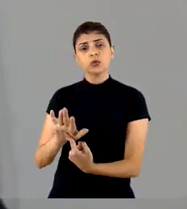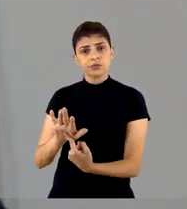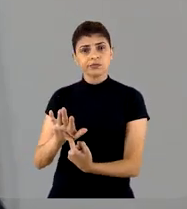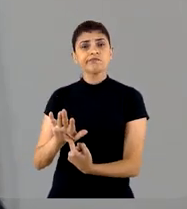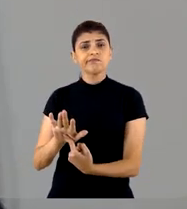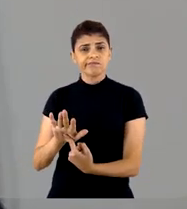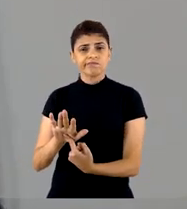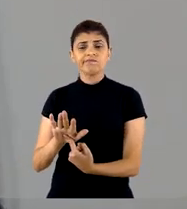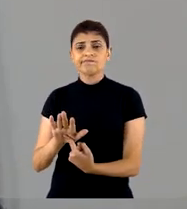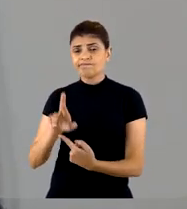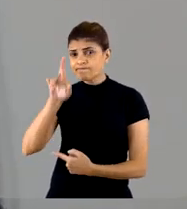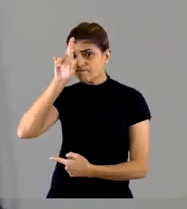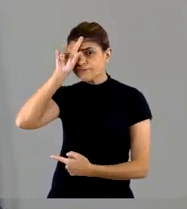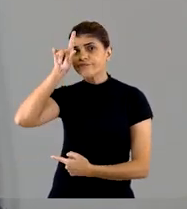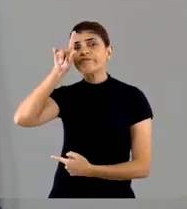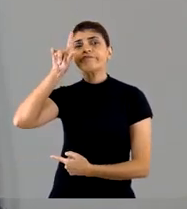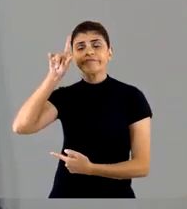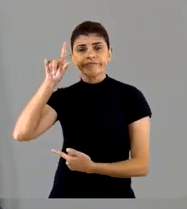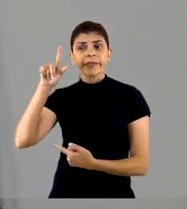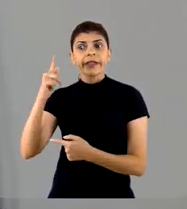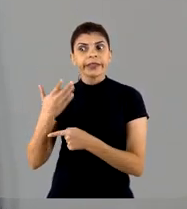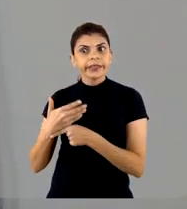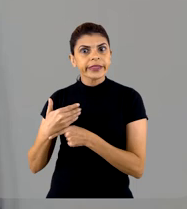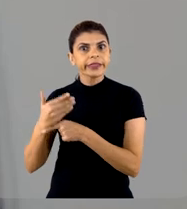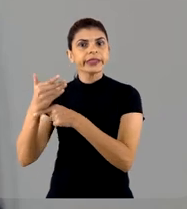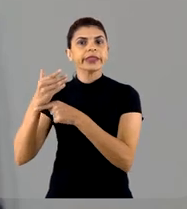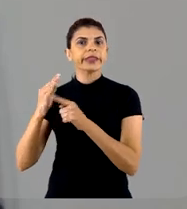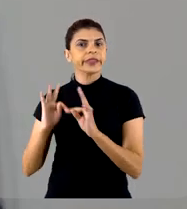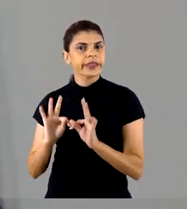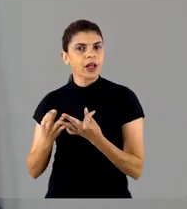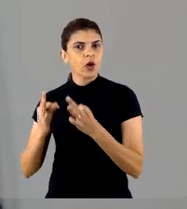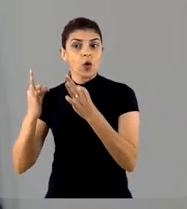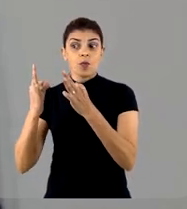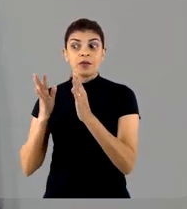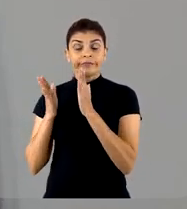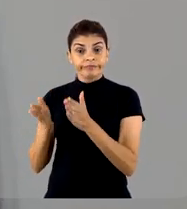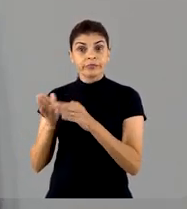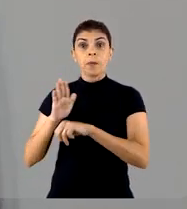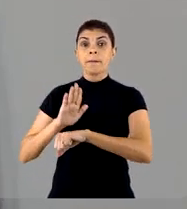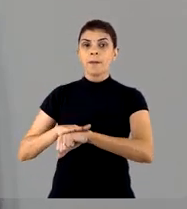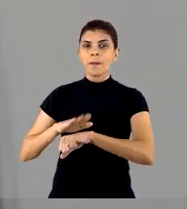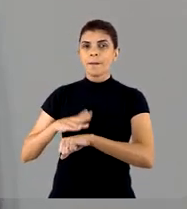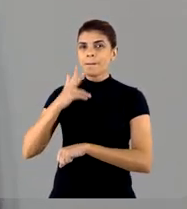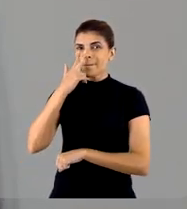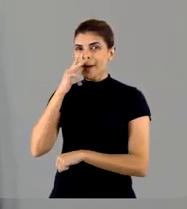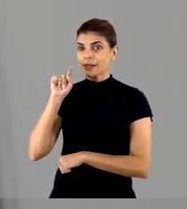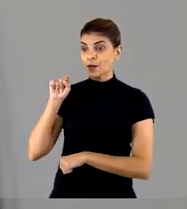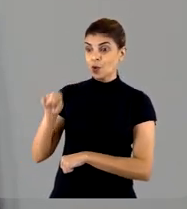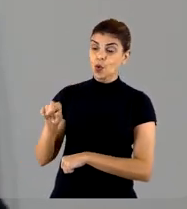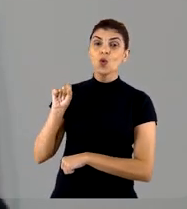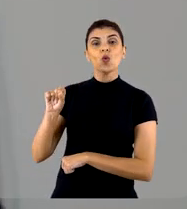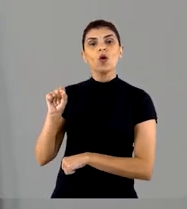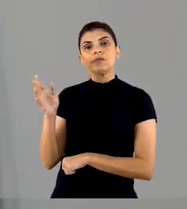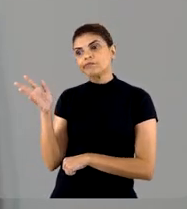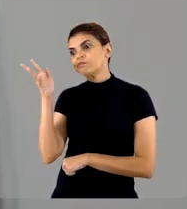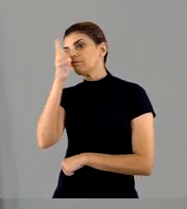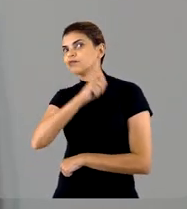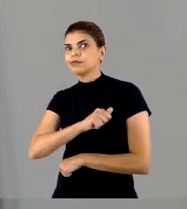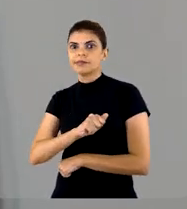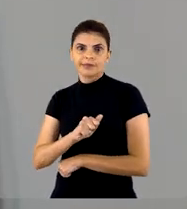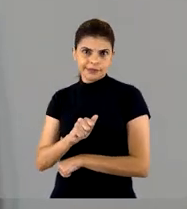mostrou, né, de maneira inequívoca que a tecnologia, que até aquele momento era vista como elemento salvador, né,